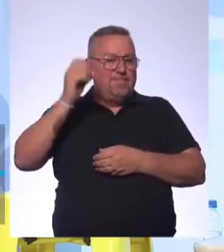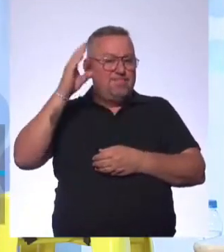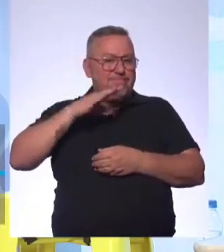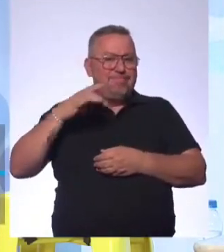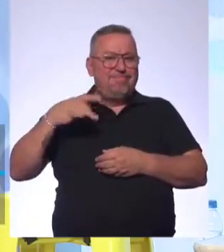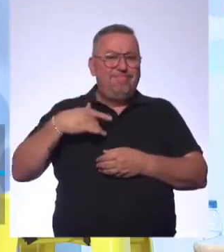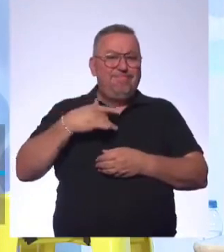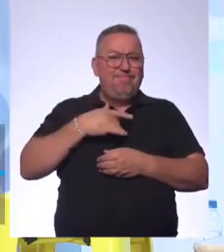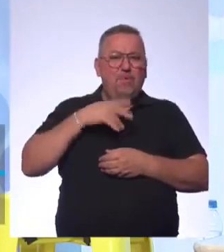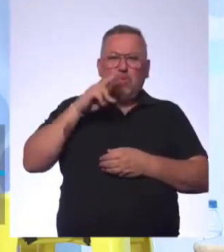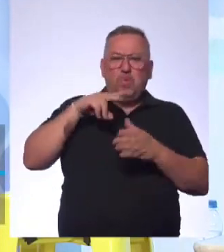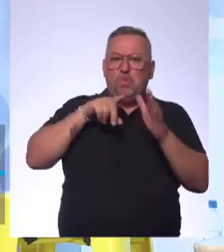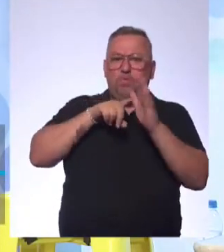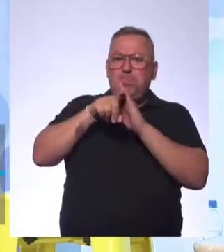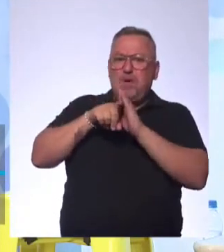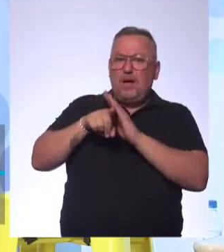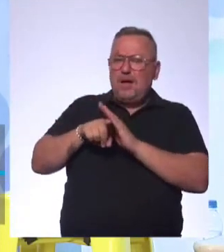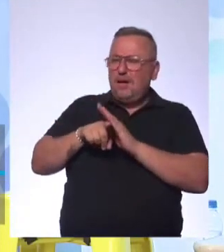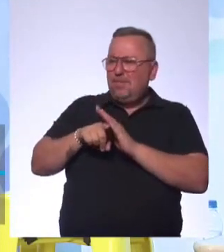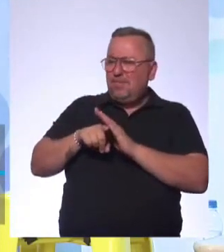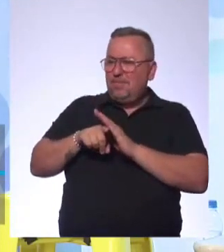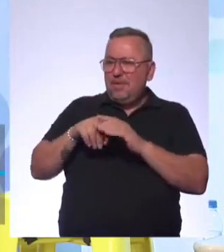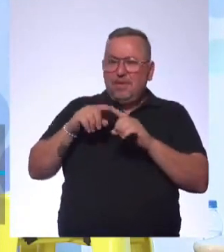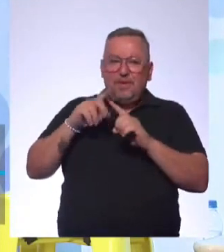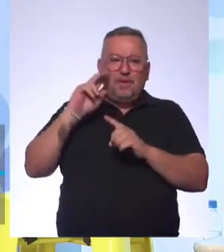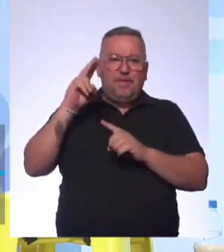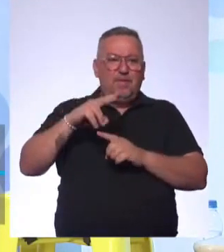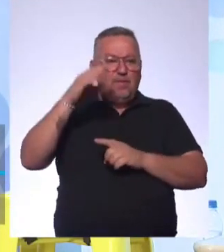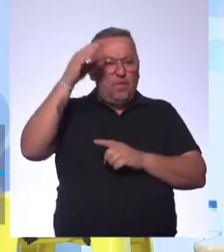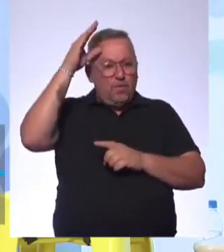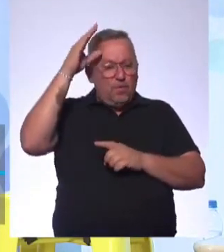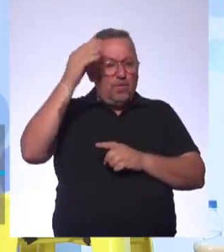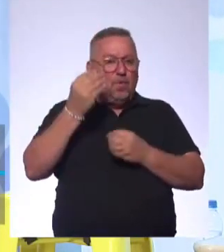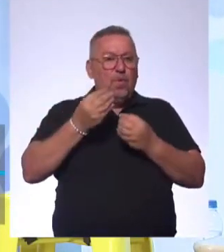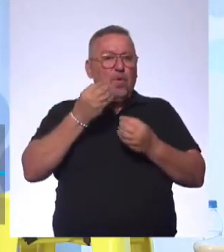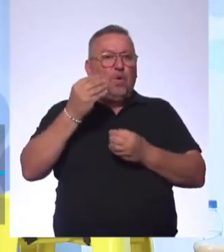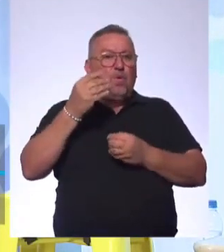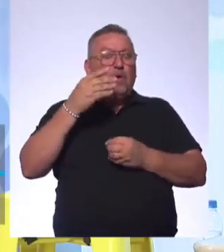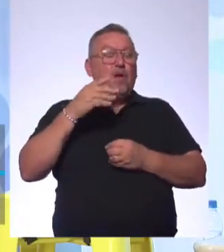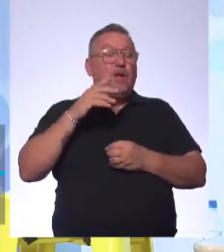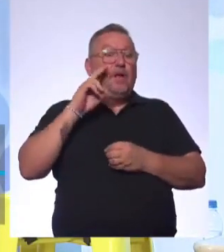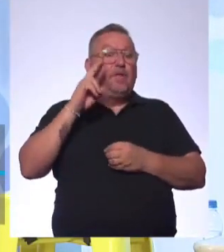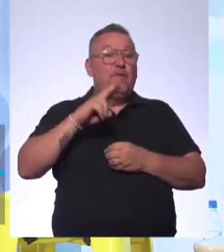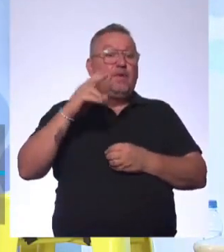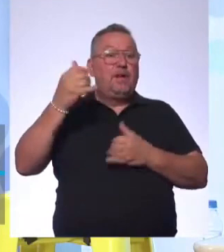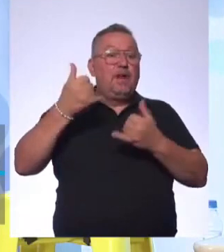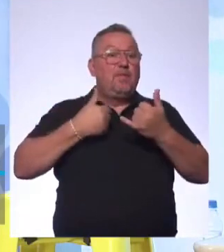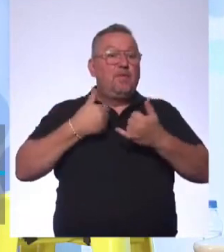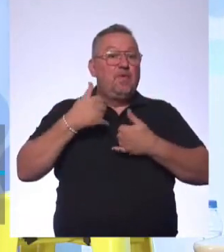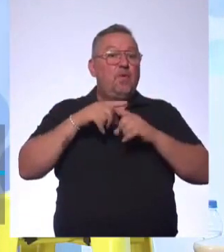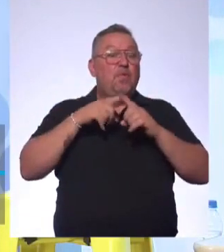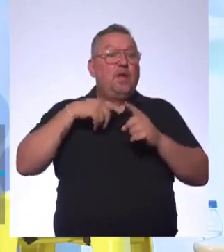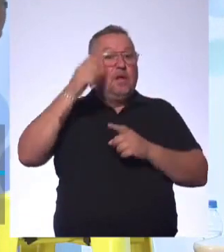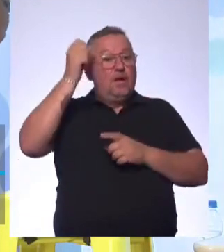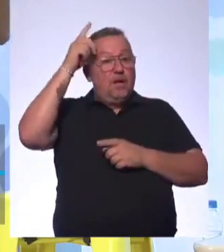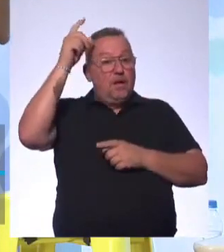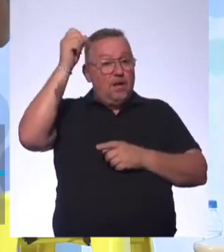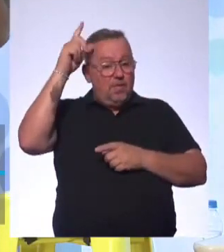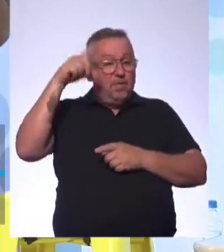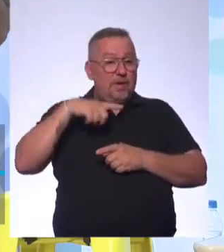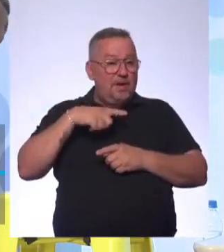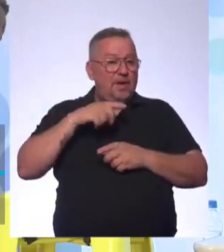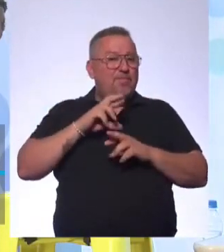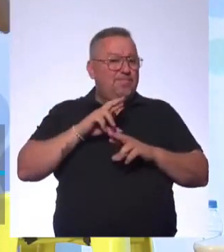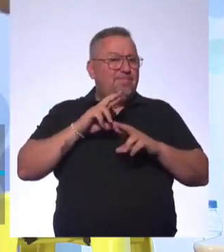não questionamos isso e começamos a ver esses conhecimentos a partir das lentes da nossa cultura. Mas tem uma